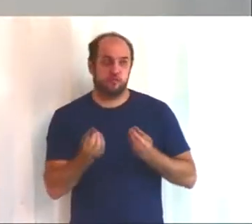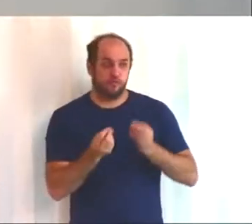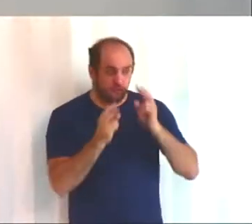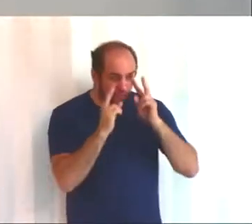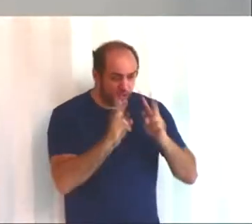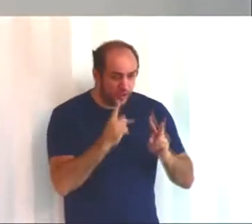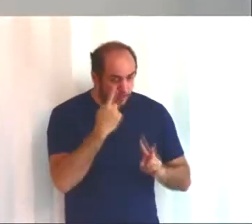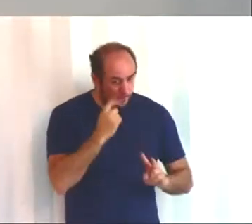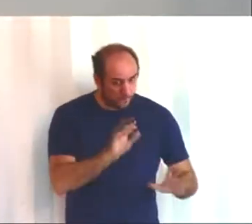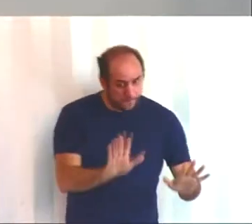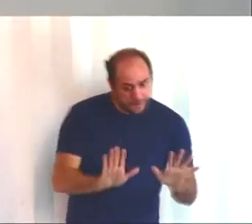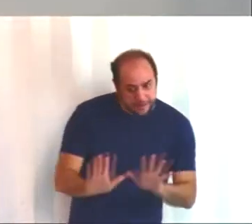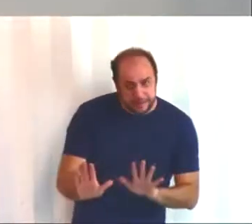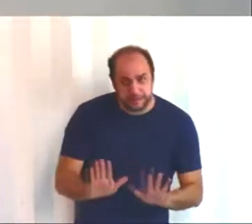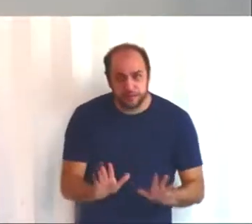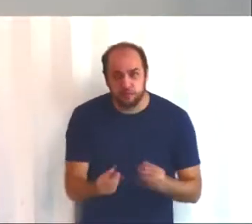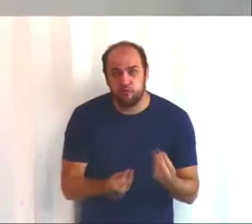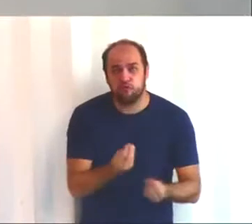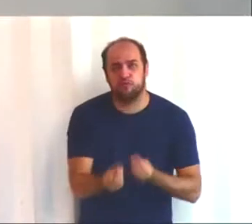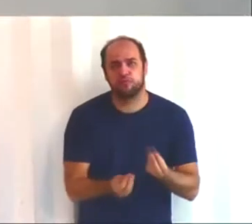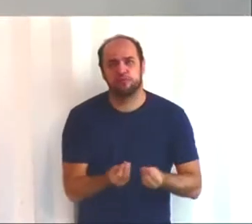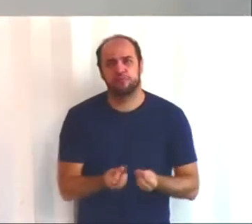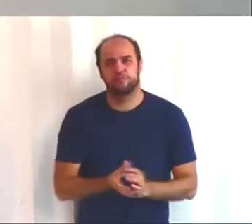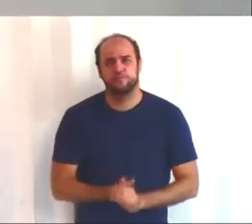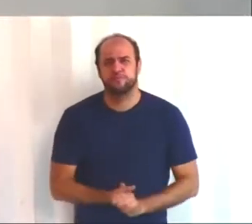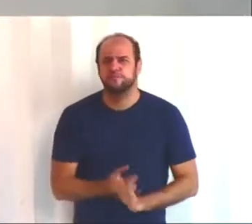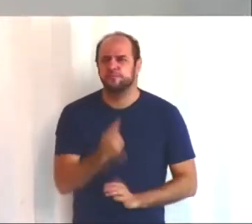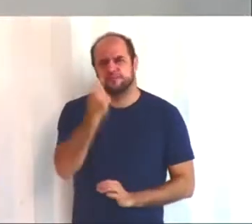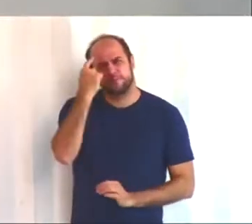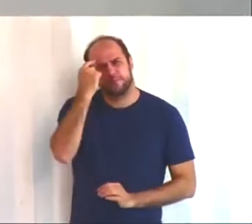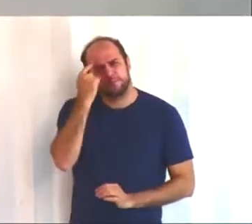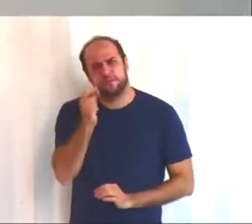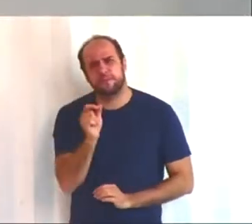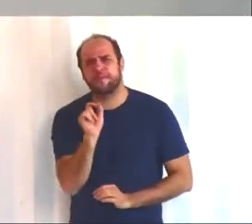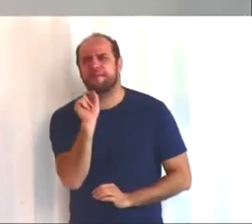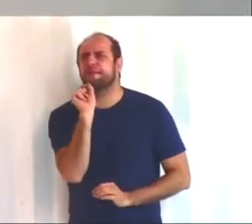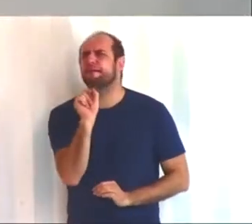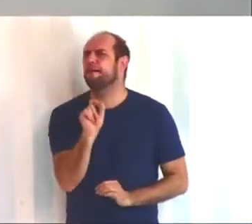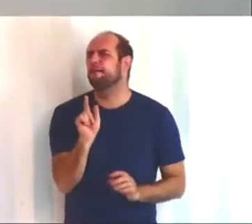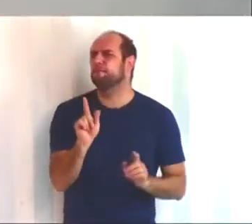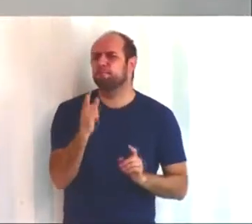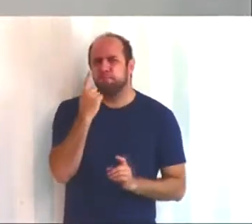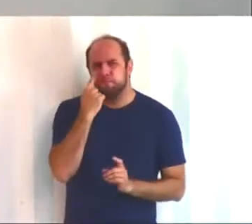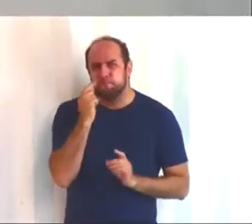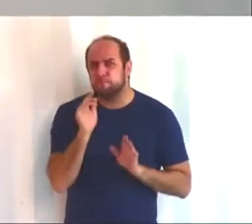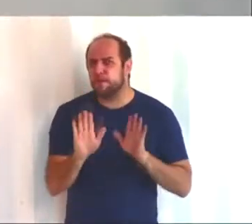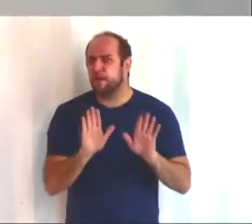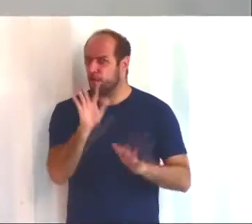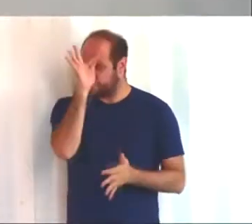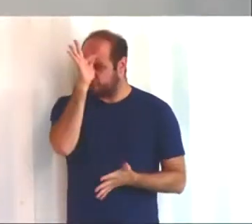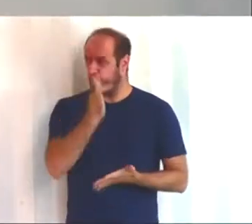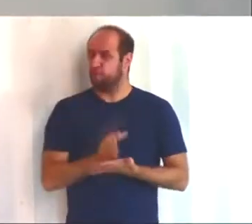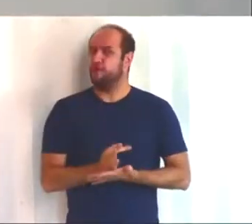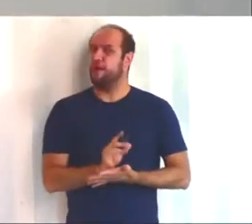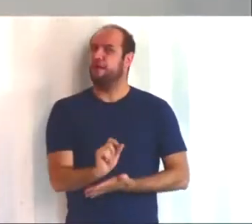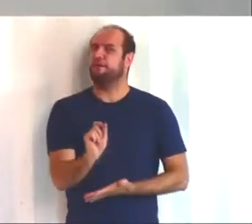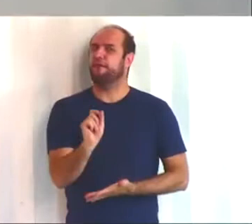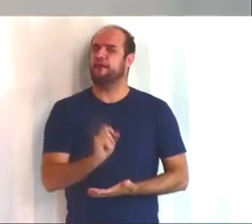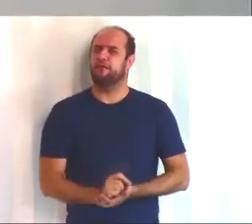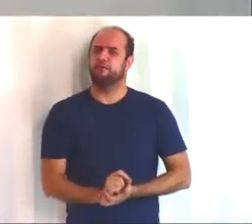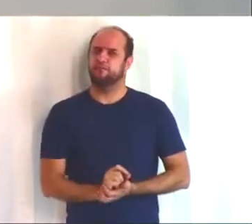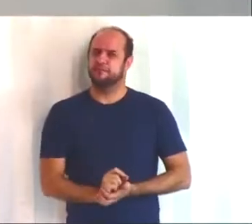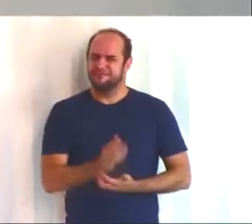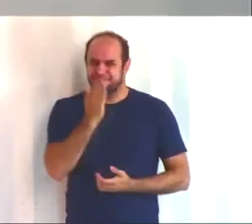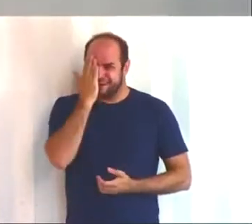perigos. Será que nós temos a ideia do que é o perigo à nossa fé? Será que